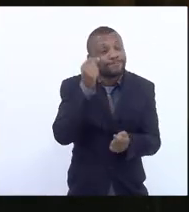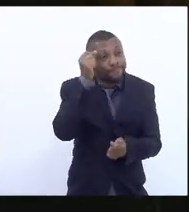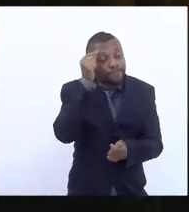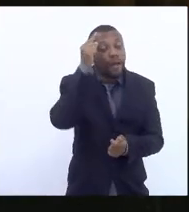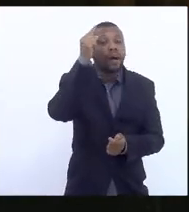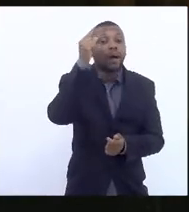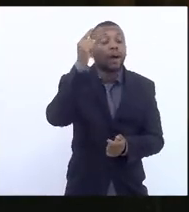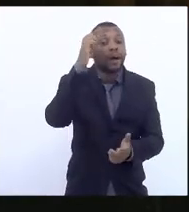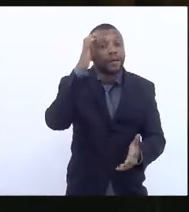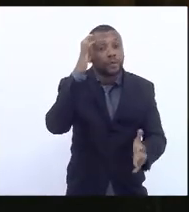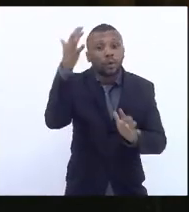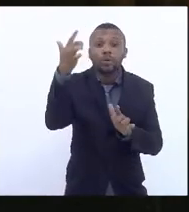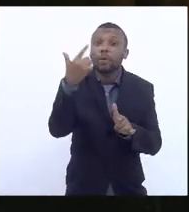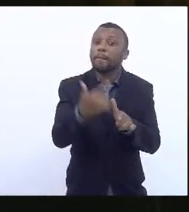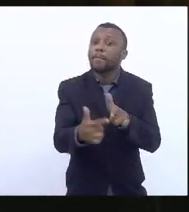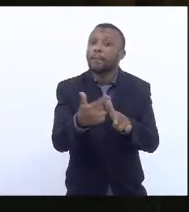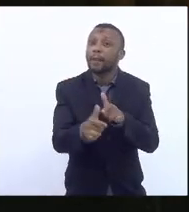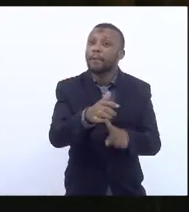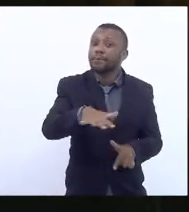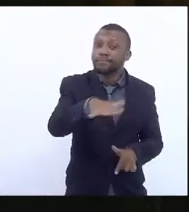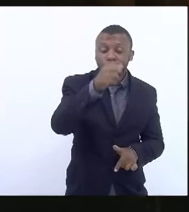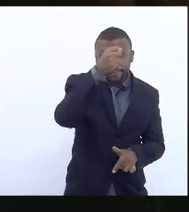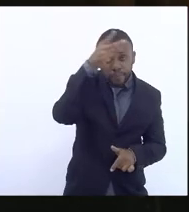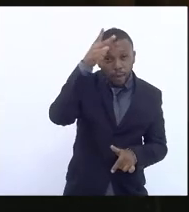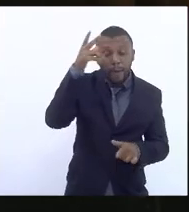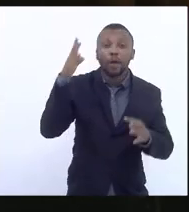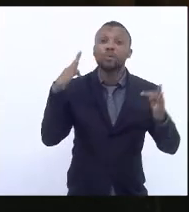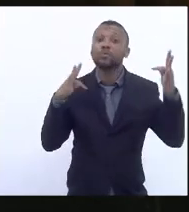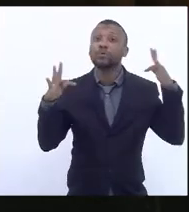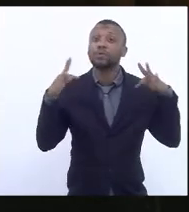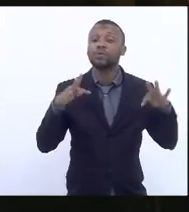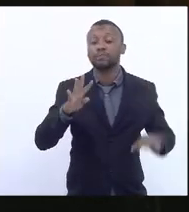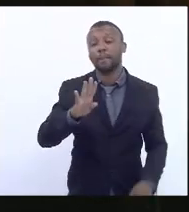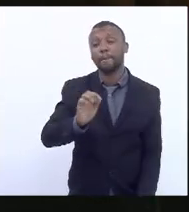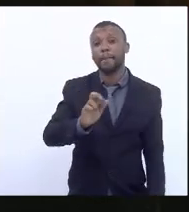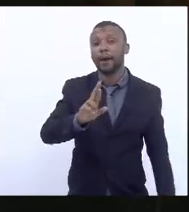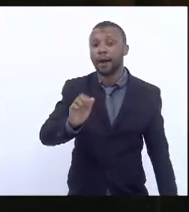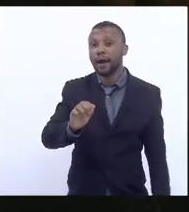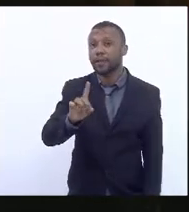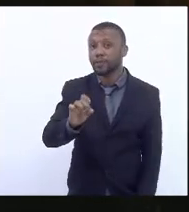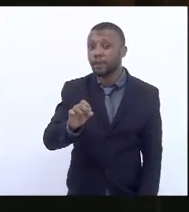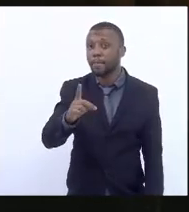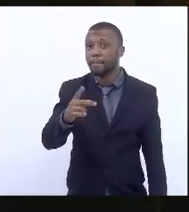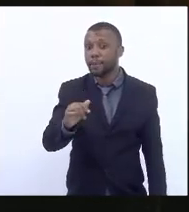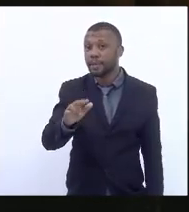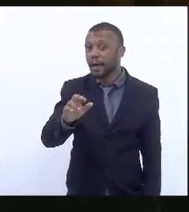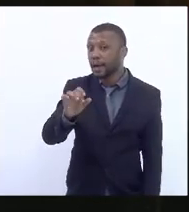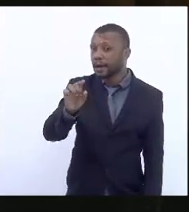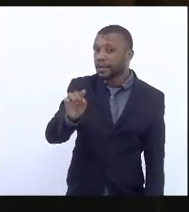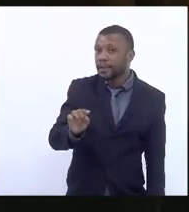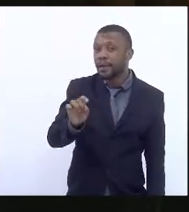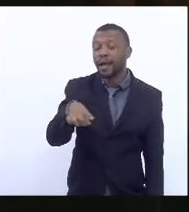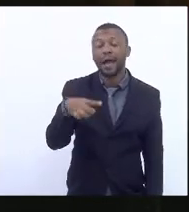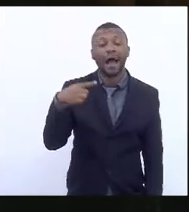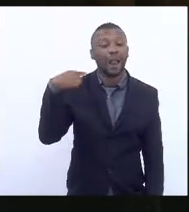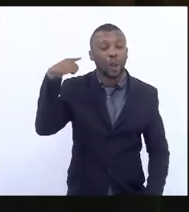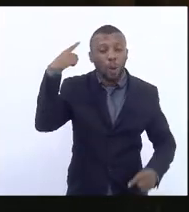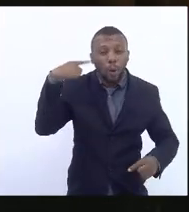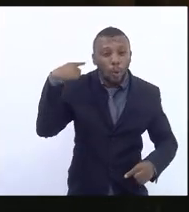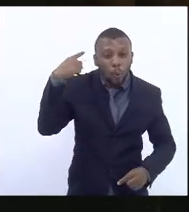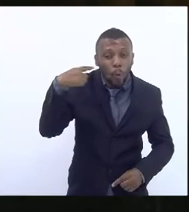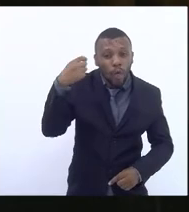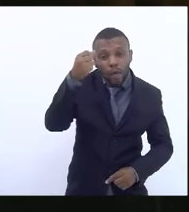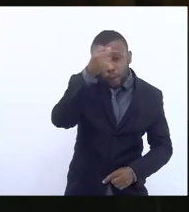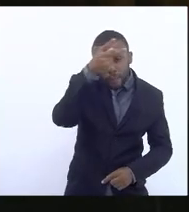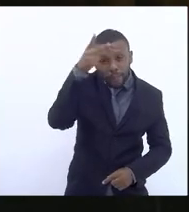do Piraí. E a solução agora para o turismo de Barra do Piraí é a loucura que o prefeito da cidade